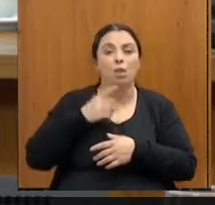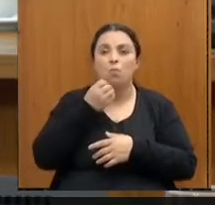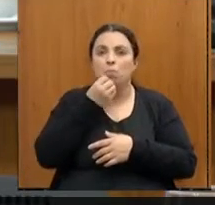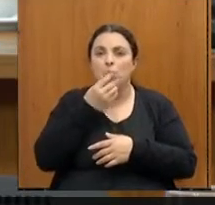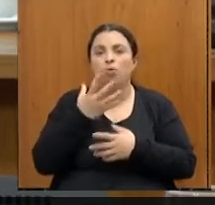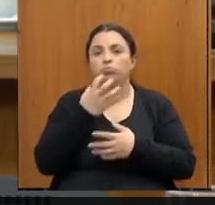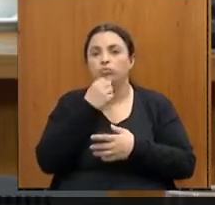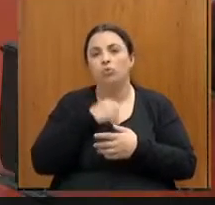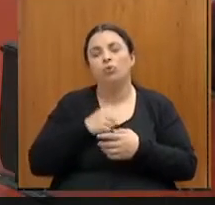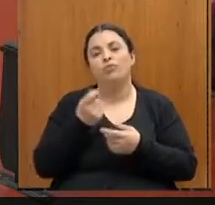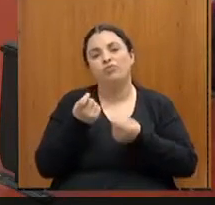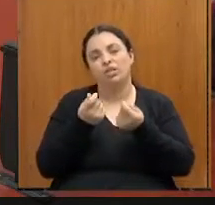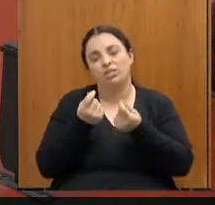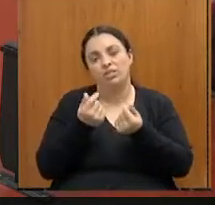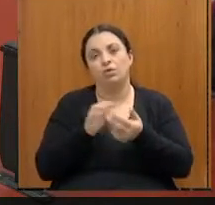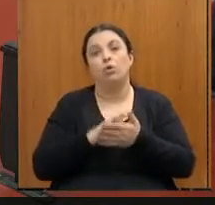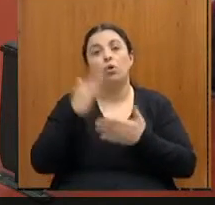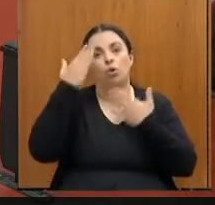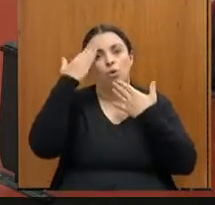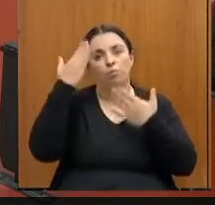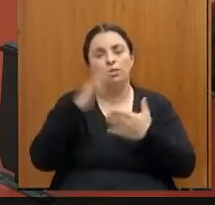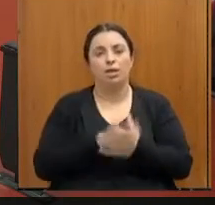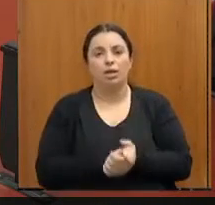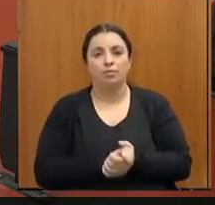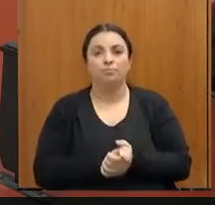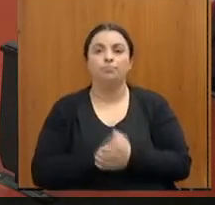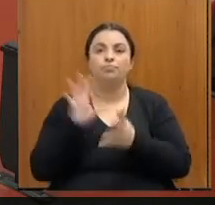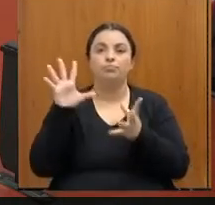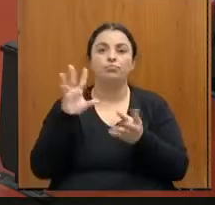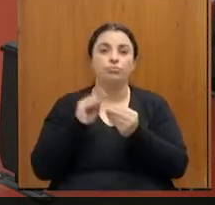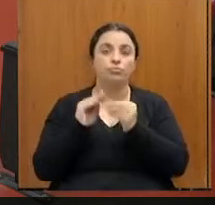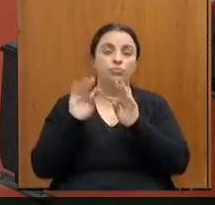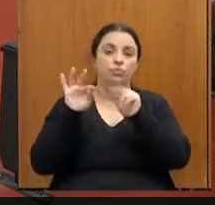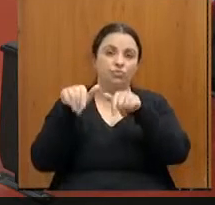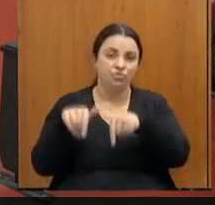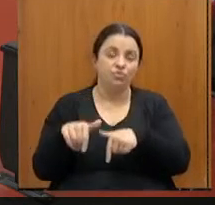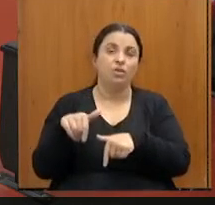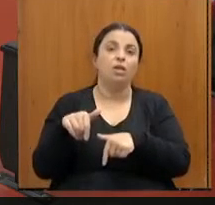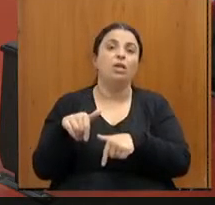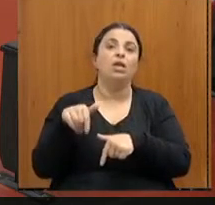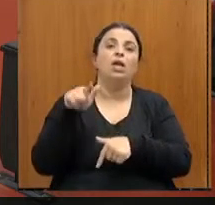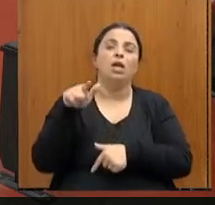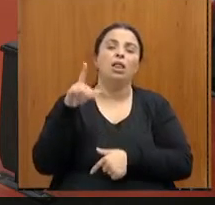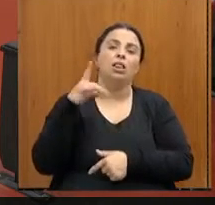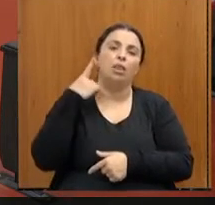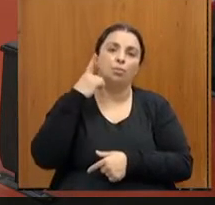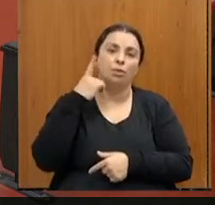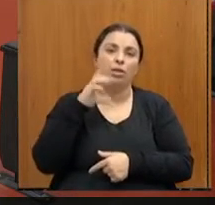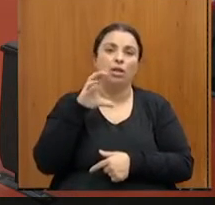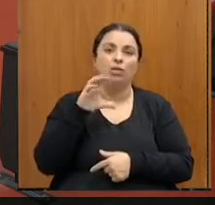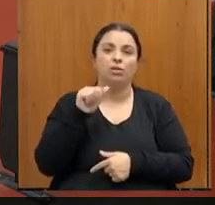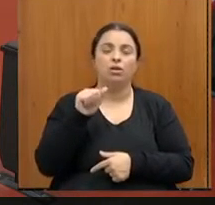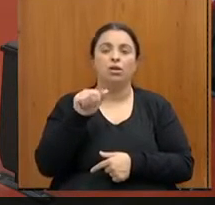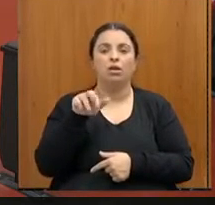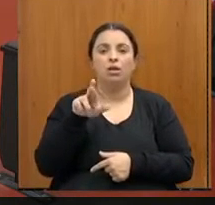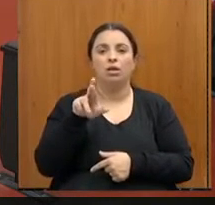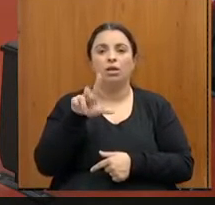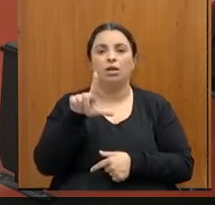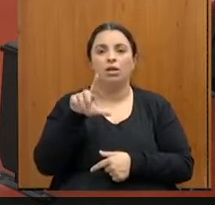obrigado o próximo federações finais passo a palavra O querido amigo deputado Carlos Henrique